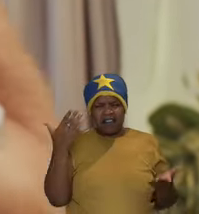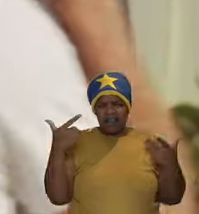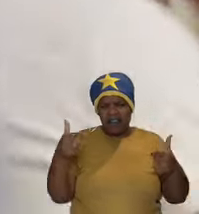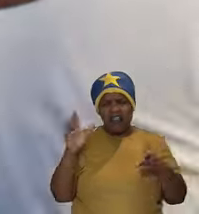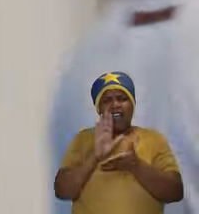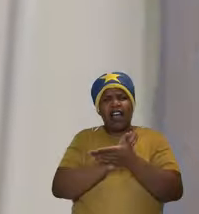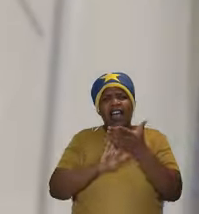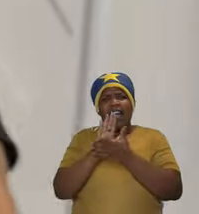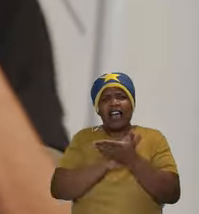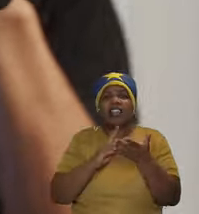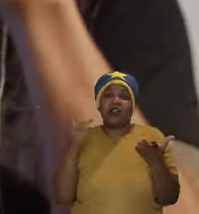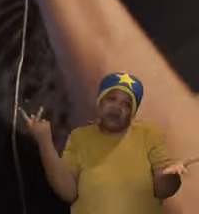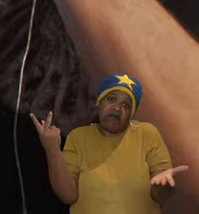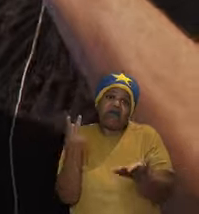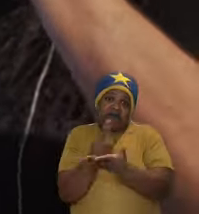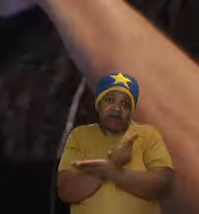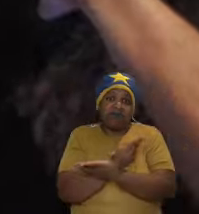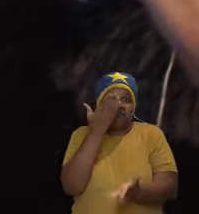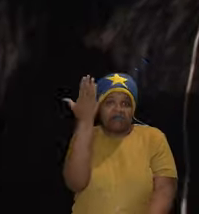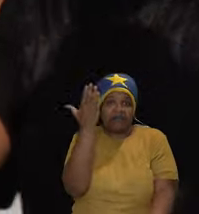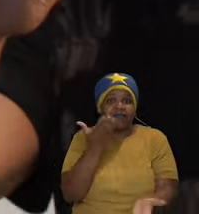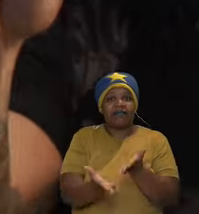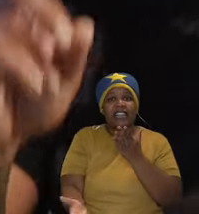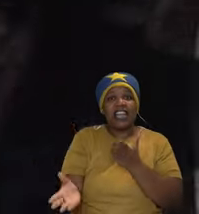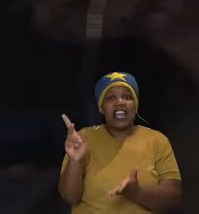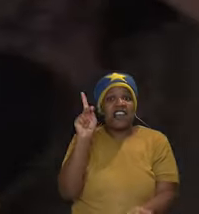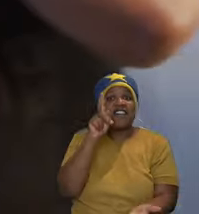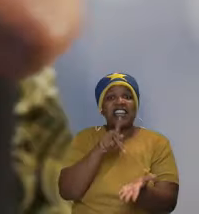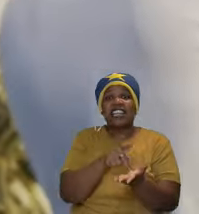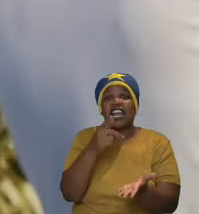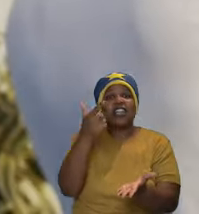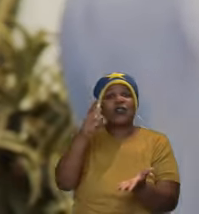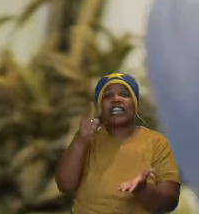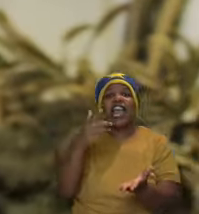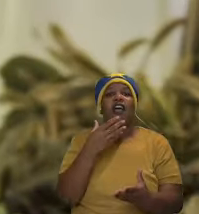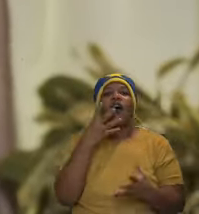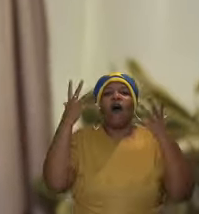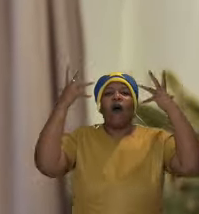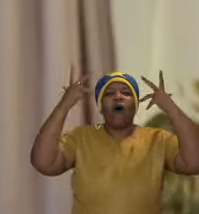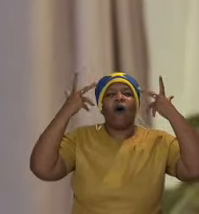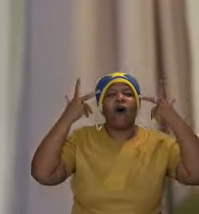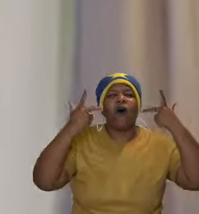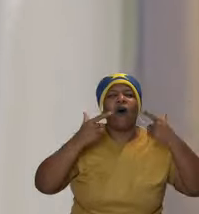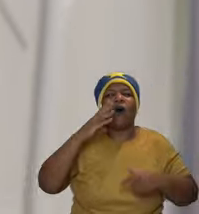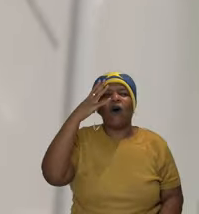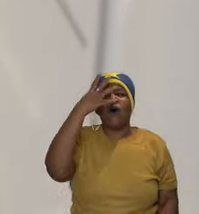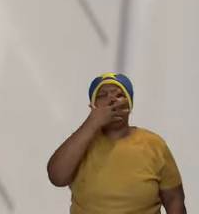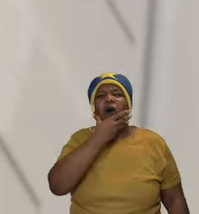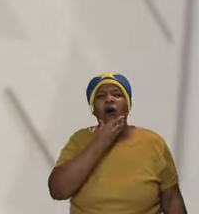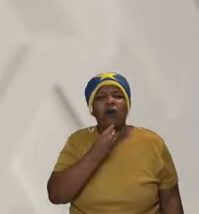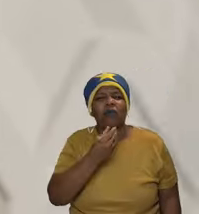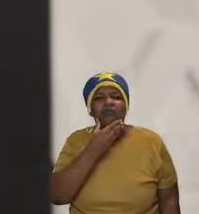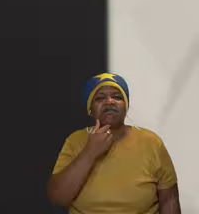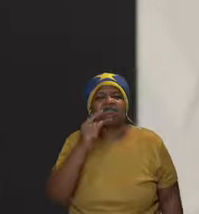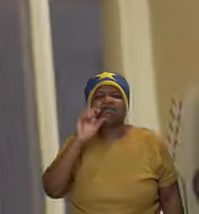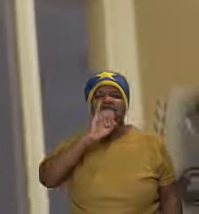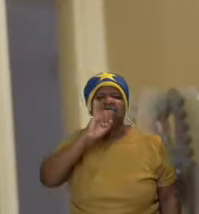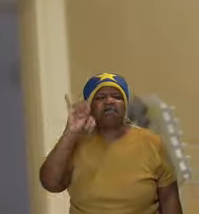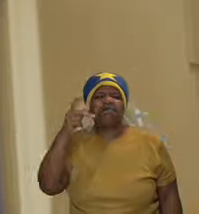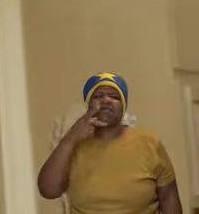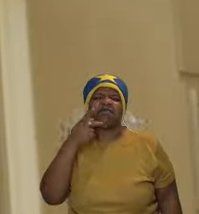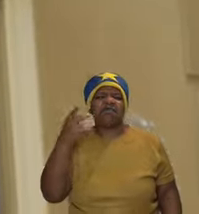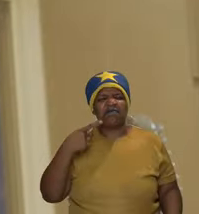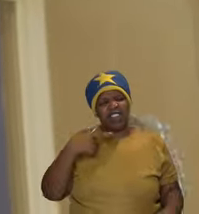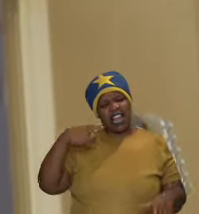Al Capone. Quebrada é lenda urbana, não existe lobrisomem. Maloqueiragem é grande, nem dá pra pegar do